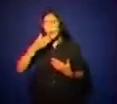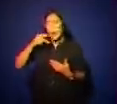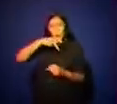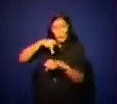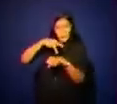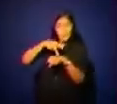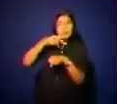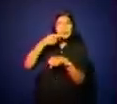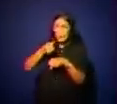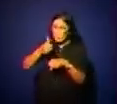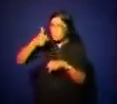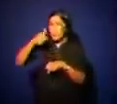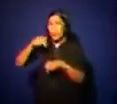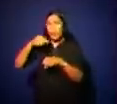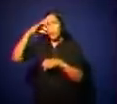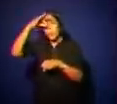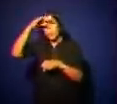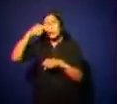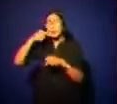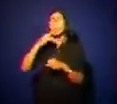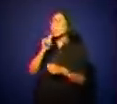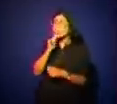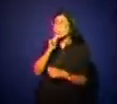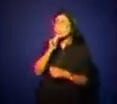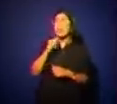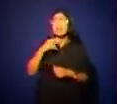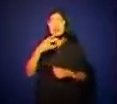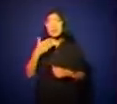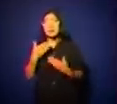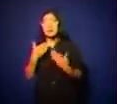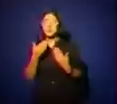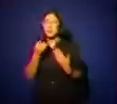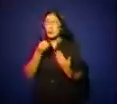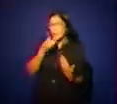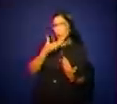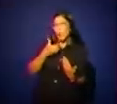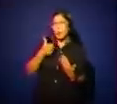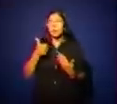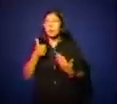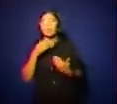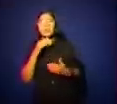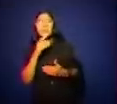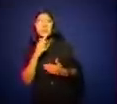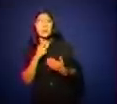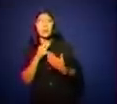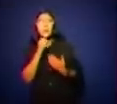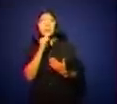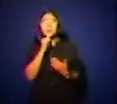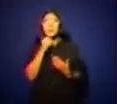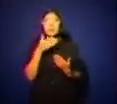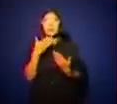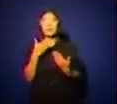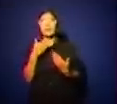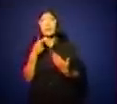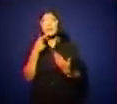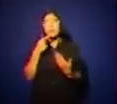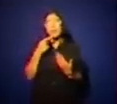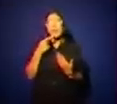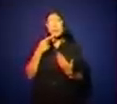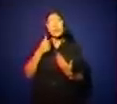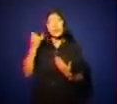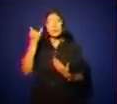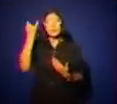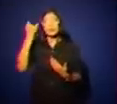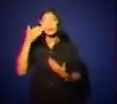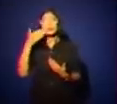então assim eu acho que a gente tem exemplos próximos por exemplo um pouco mais longe mas acho que é importante garantir esse ganho